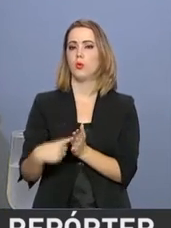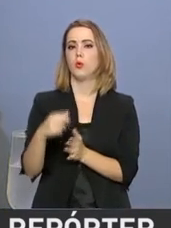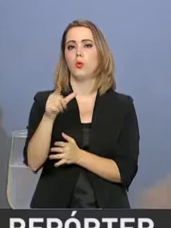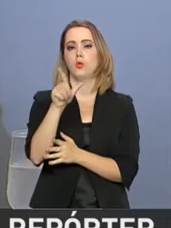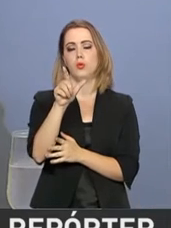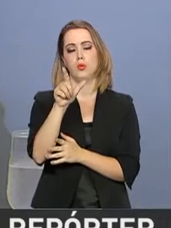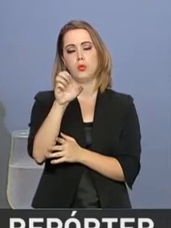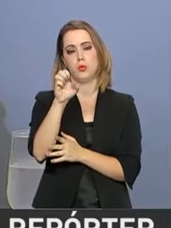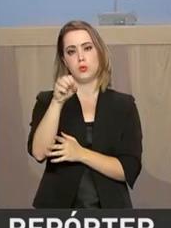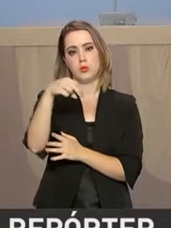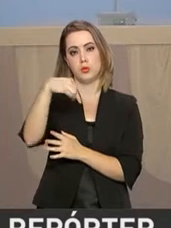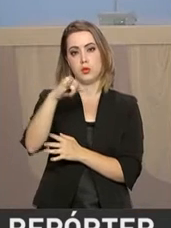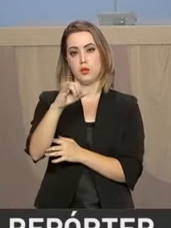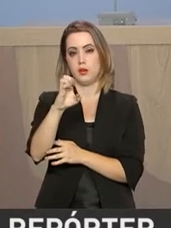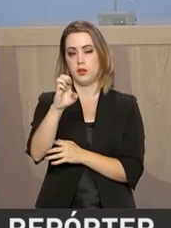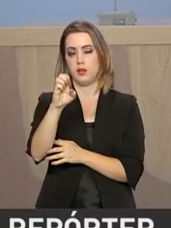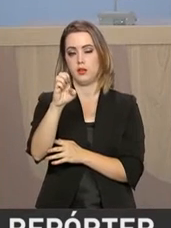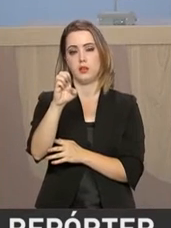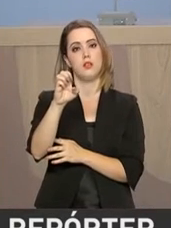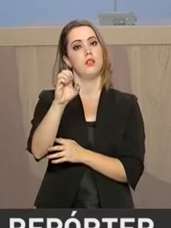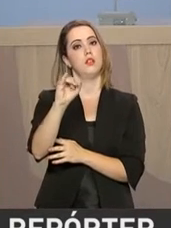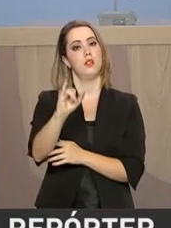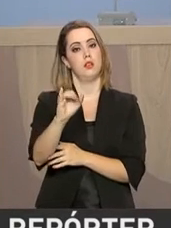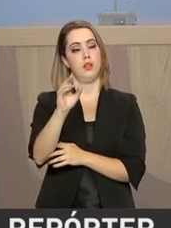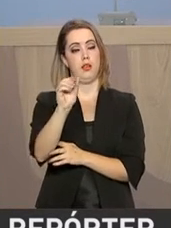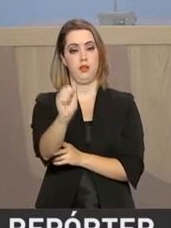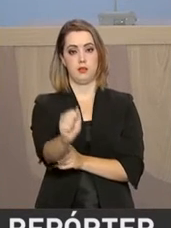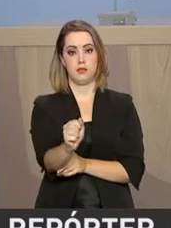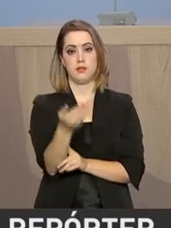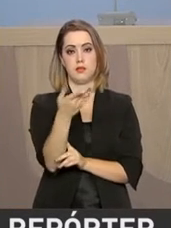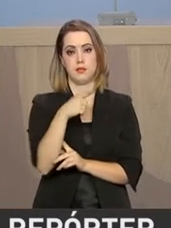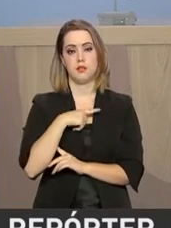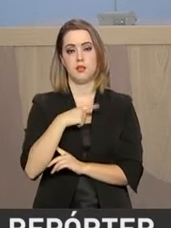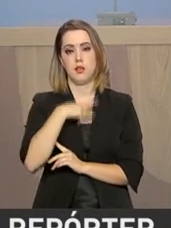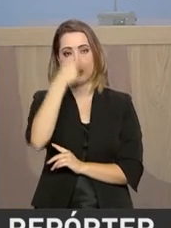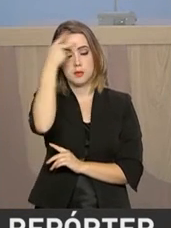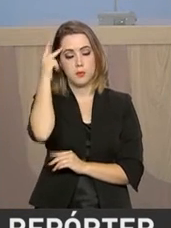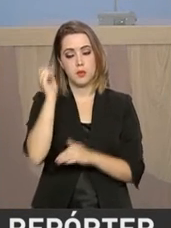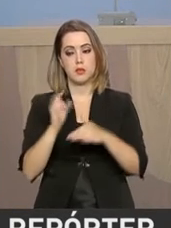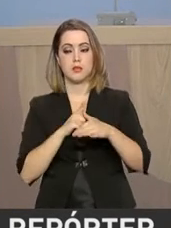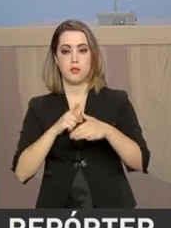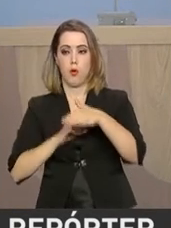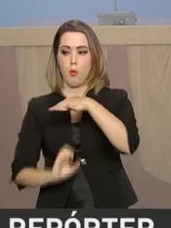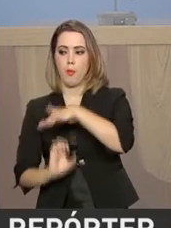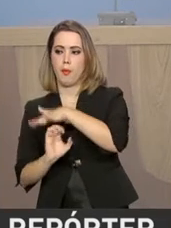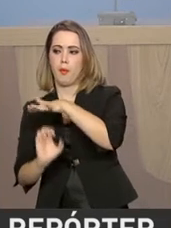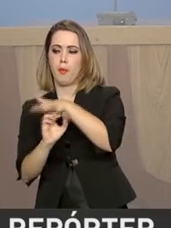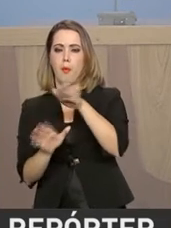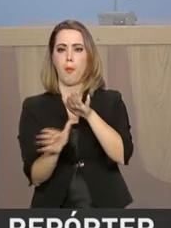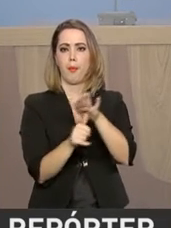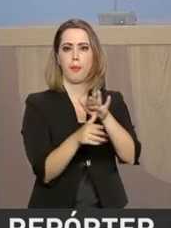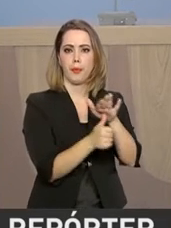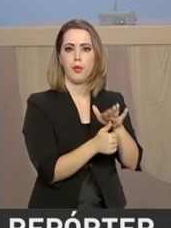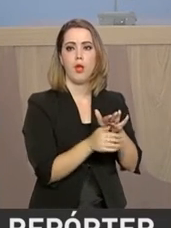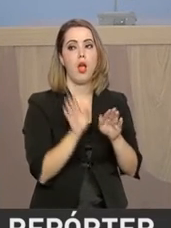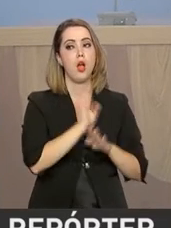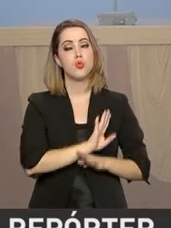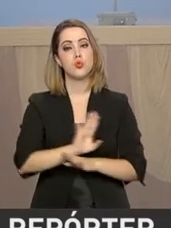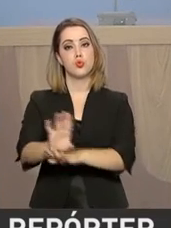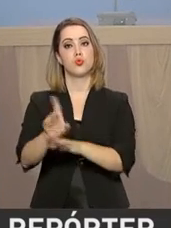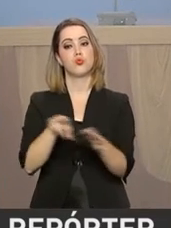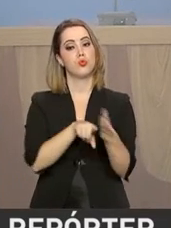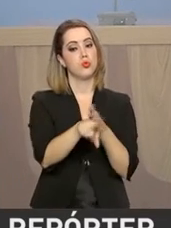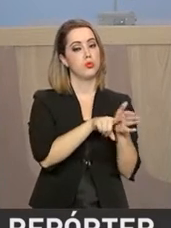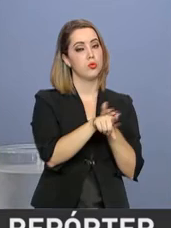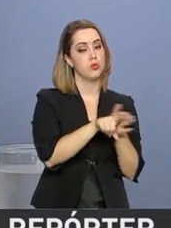de corrupção, por exemplo, colaborem com as investigações e reparem o dano financeiro ao setor público, mas tenham